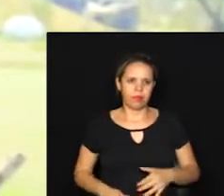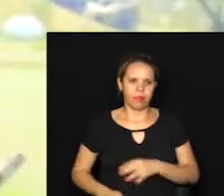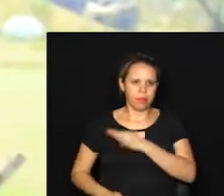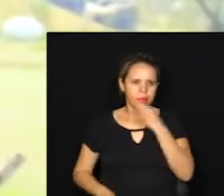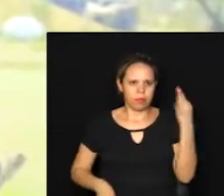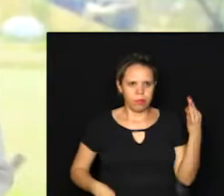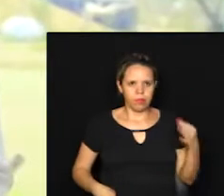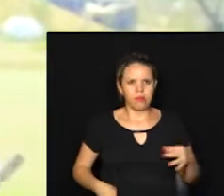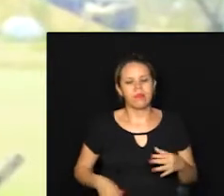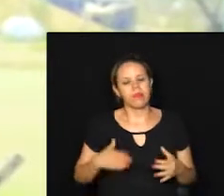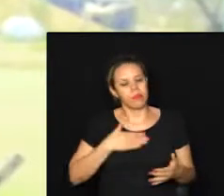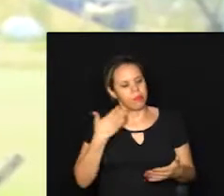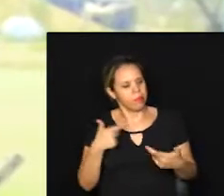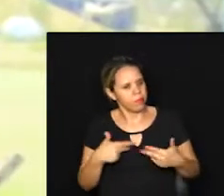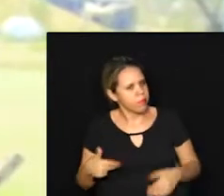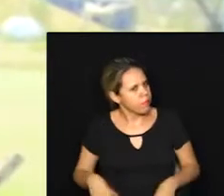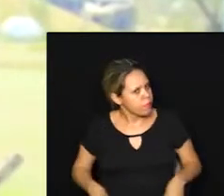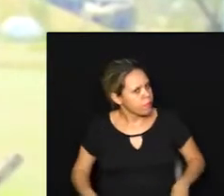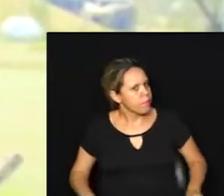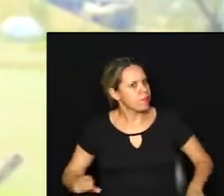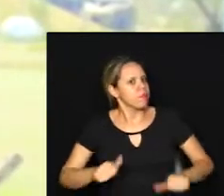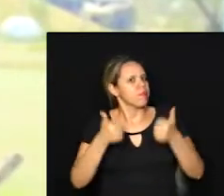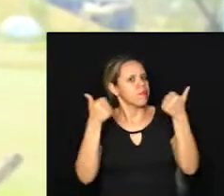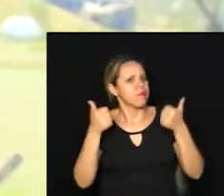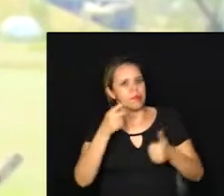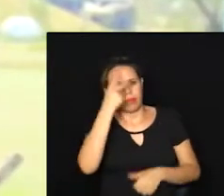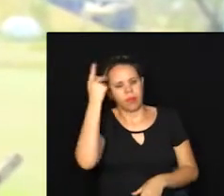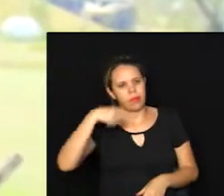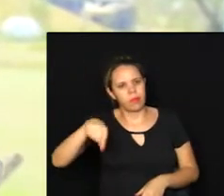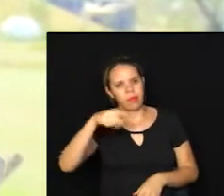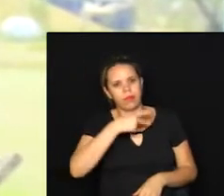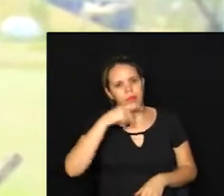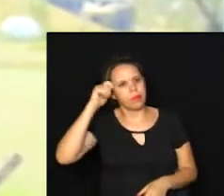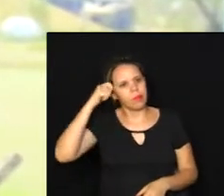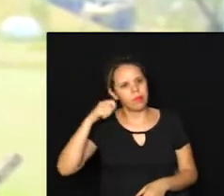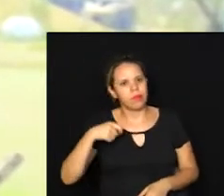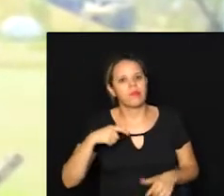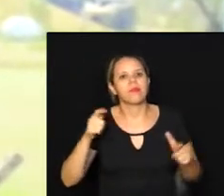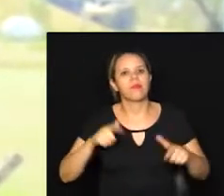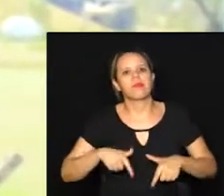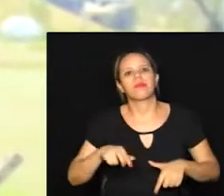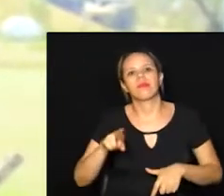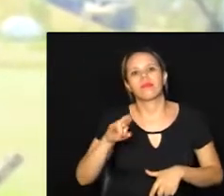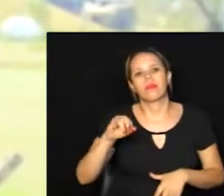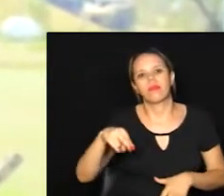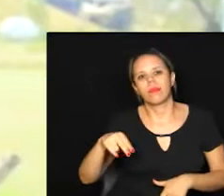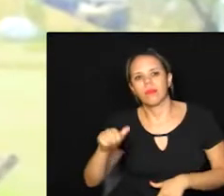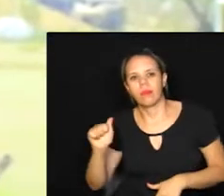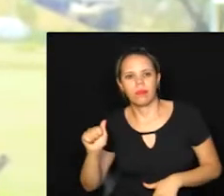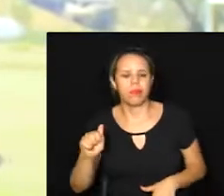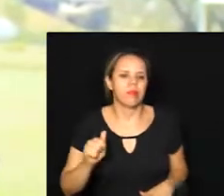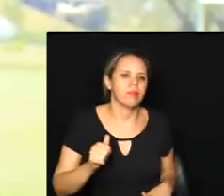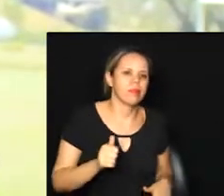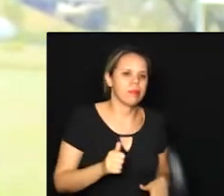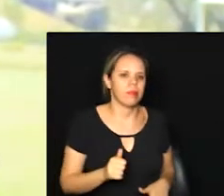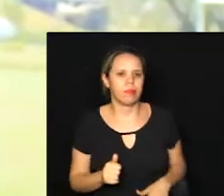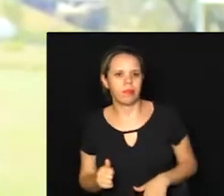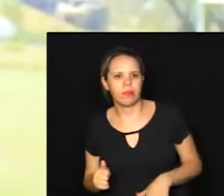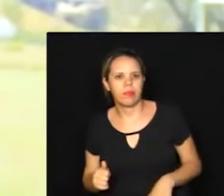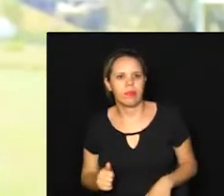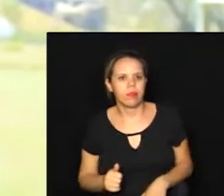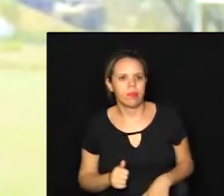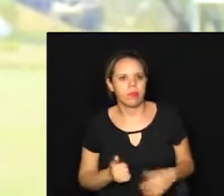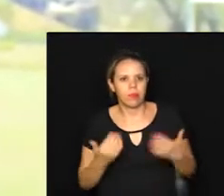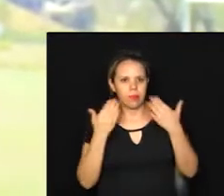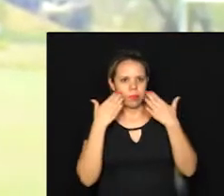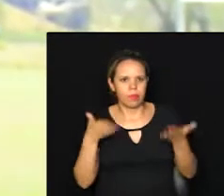absolutamente inesperada e positiva para o torcedor pontepretano. Por onde anda o Rijena, Stefan? O Rijena vira e mexe, ele dá as